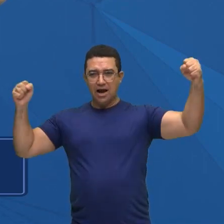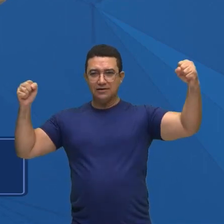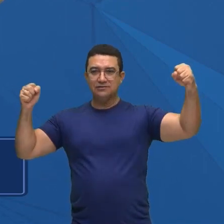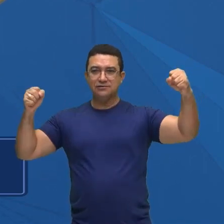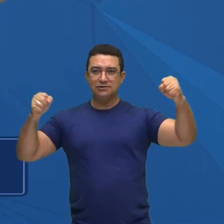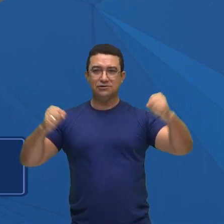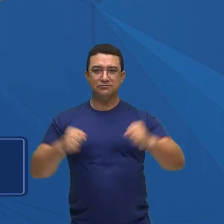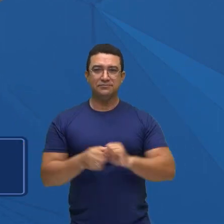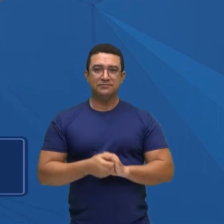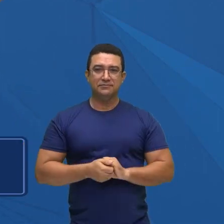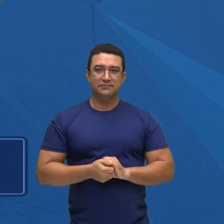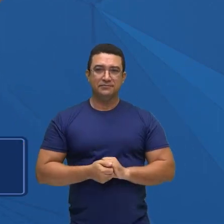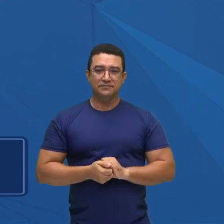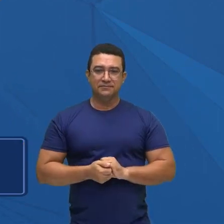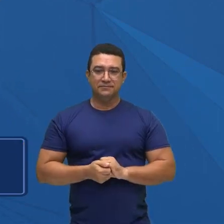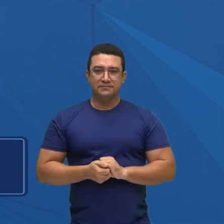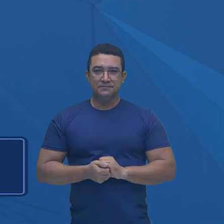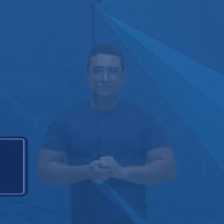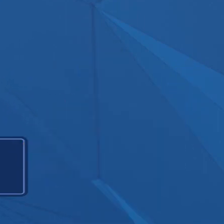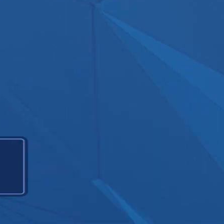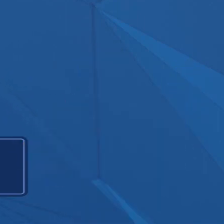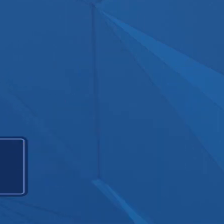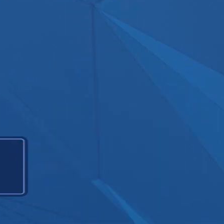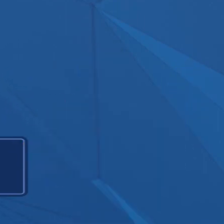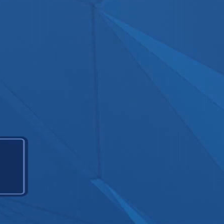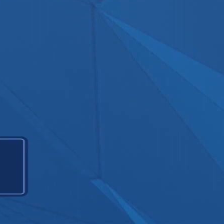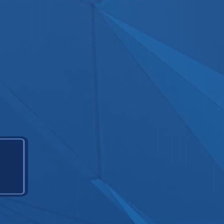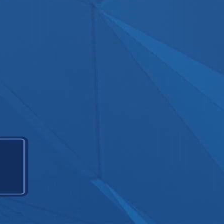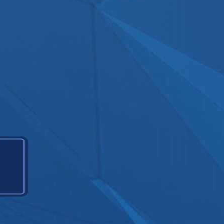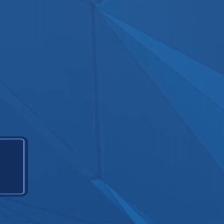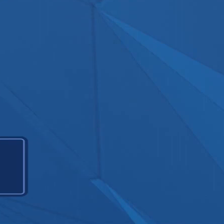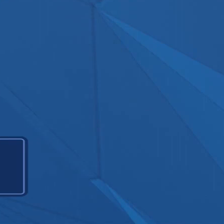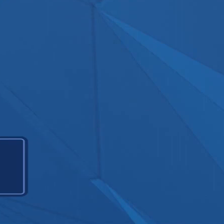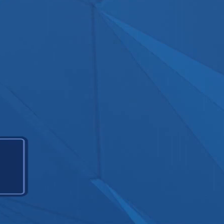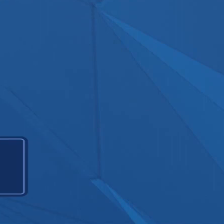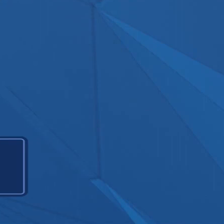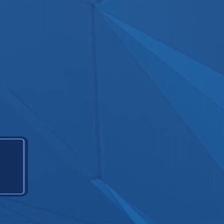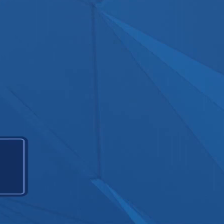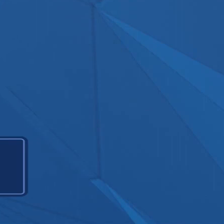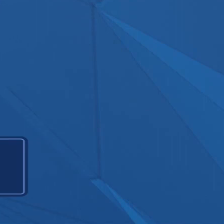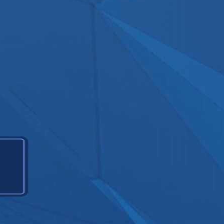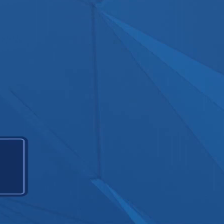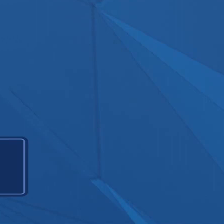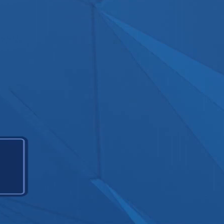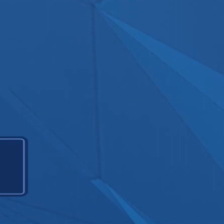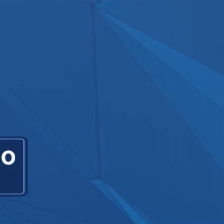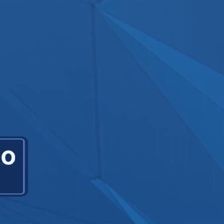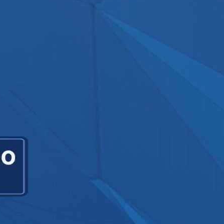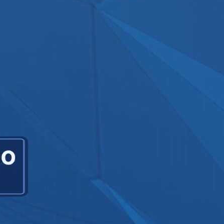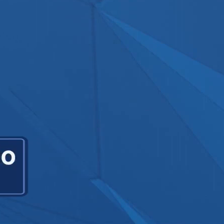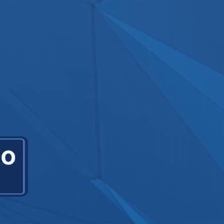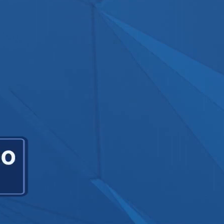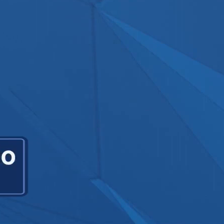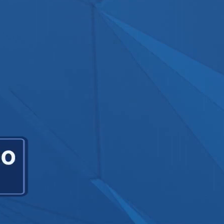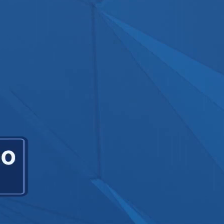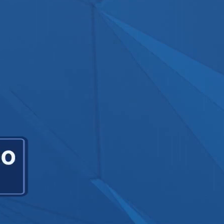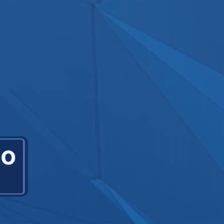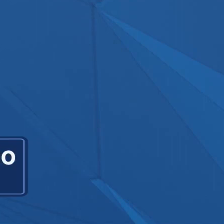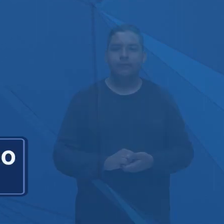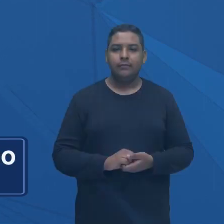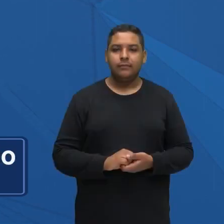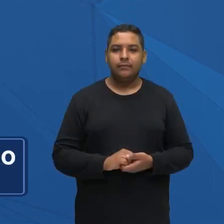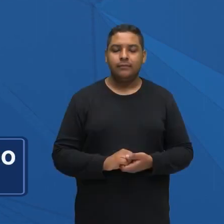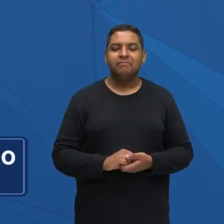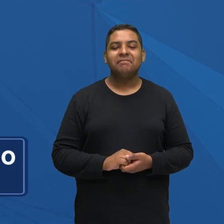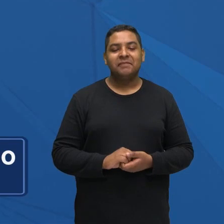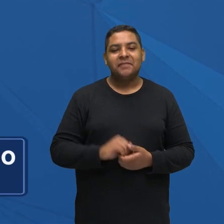só, é enorme, é grande. Olha só, a gente tem um comentário, ó, em Belém vão entender que eles também falam isso.